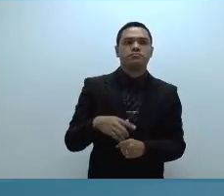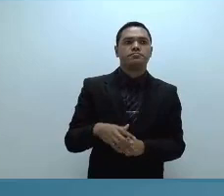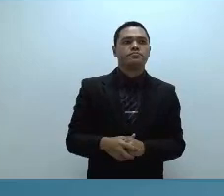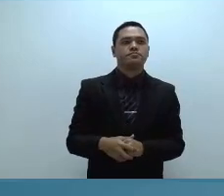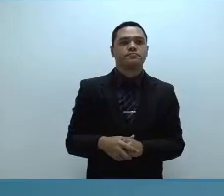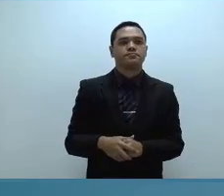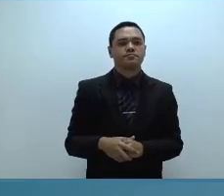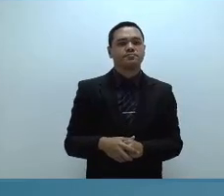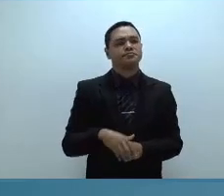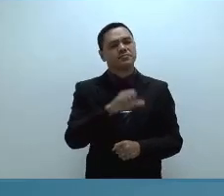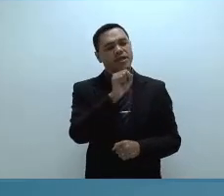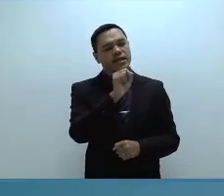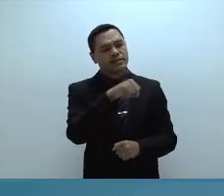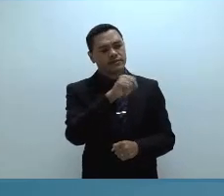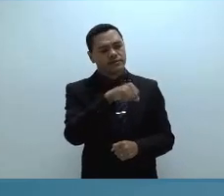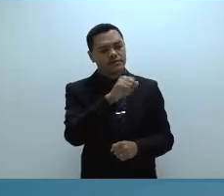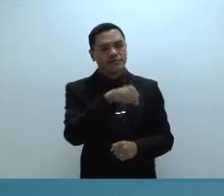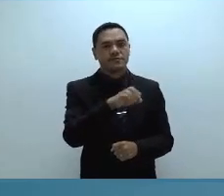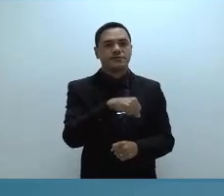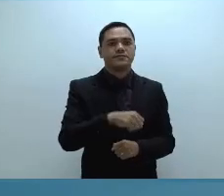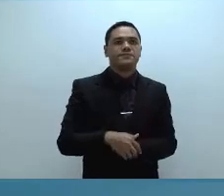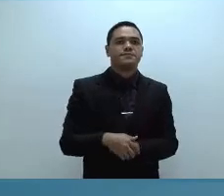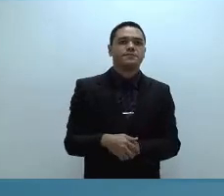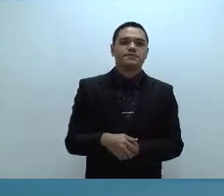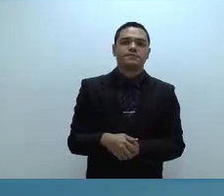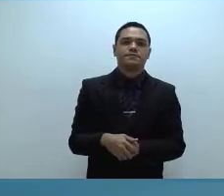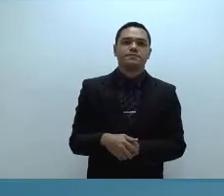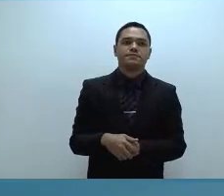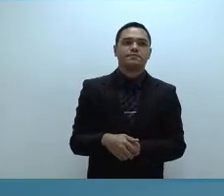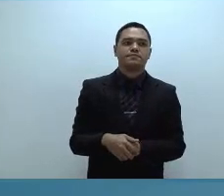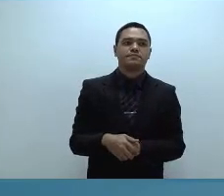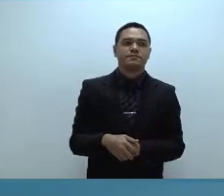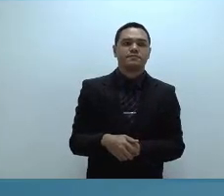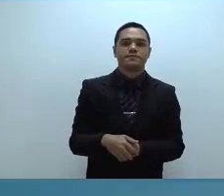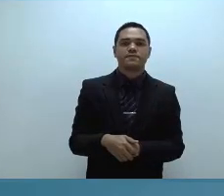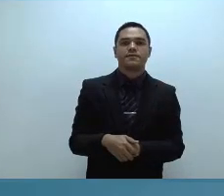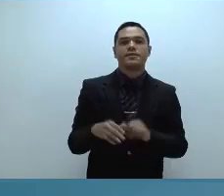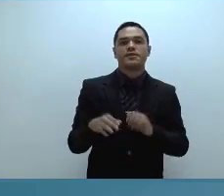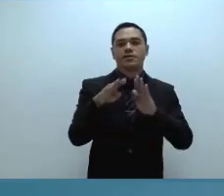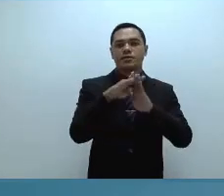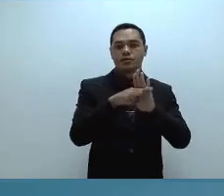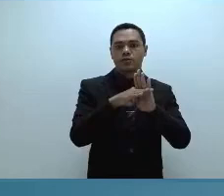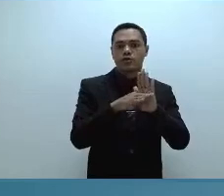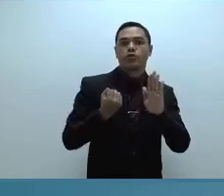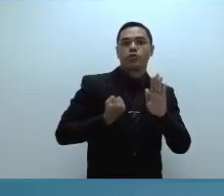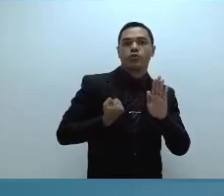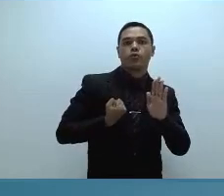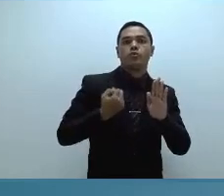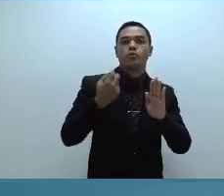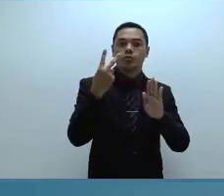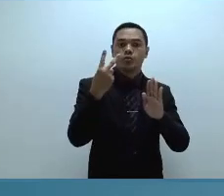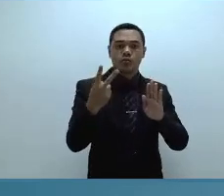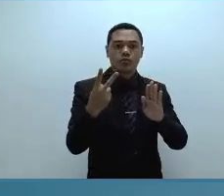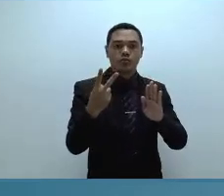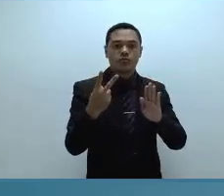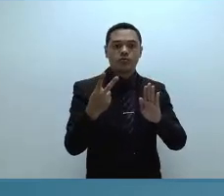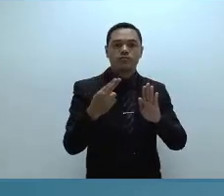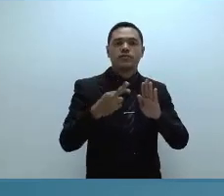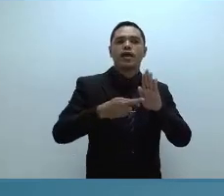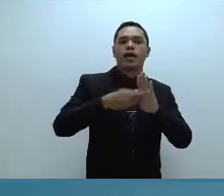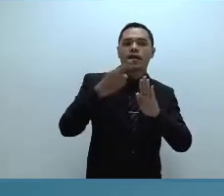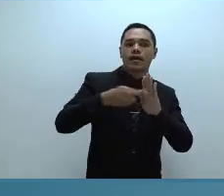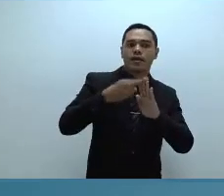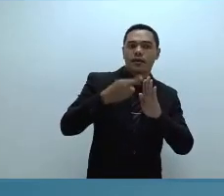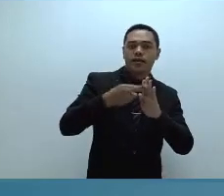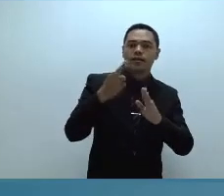Sim, julgo sim, presidente. Obrigado. O feito de número 2 é de relatoria